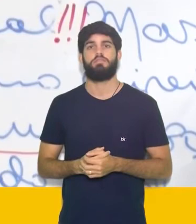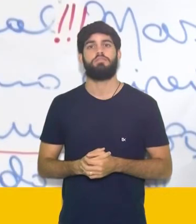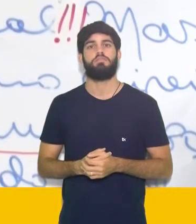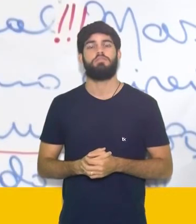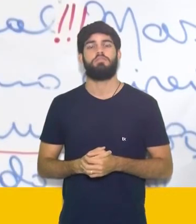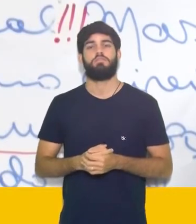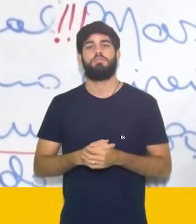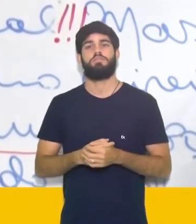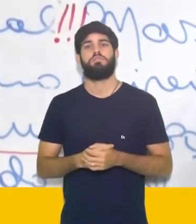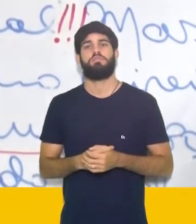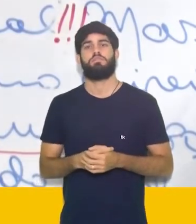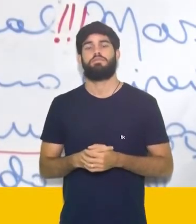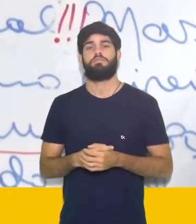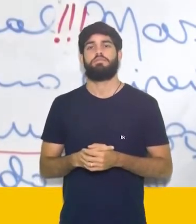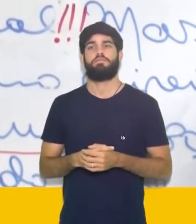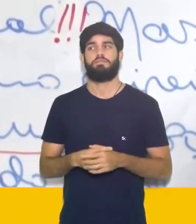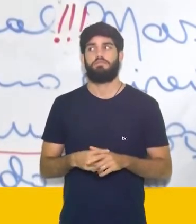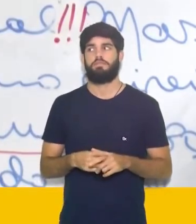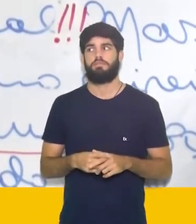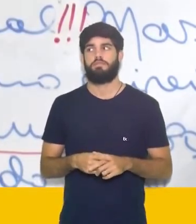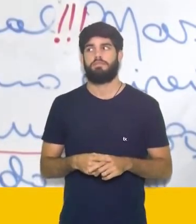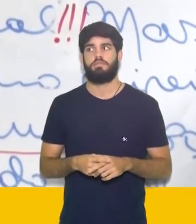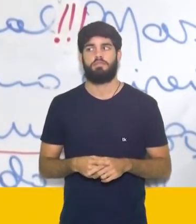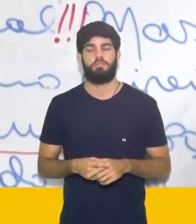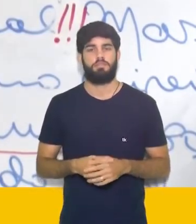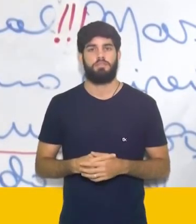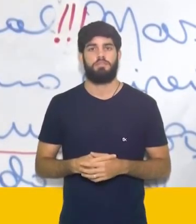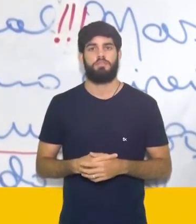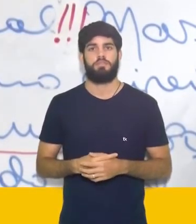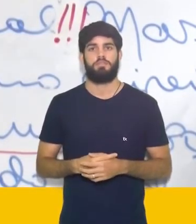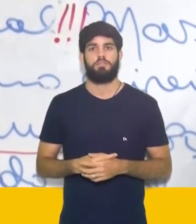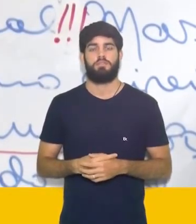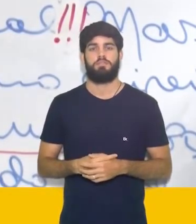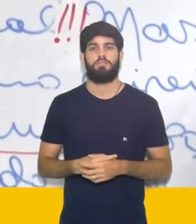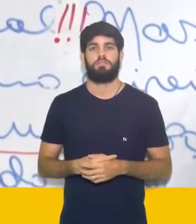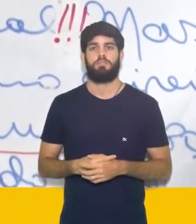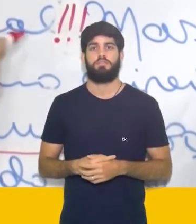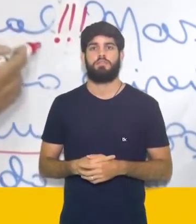então, inclusive, então essa vem pra cá, conectou,